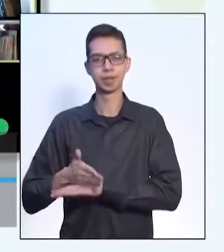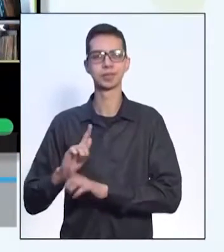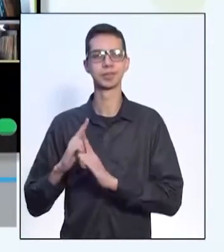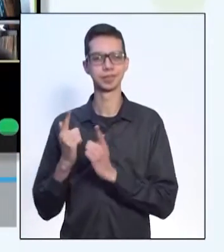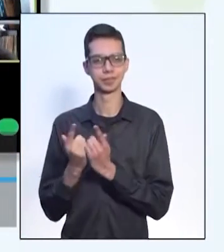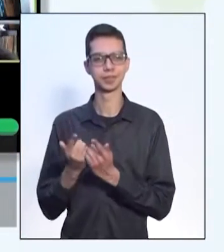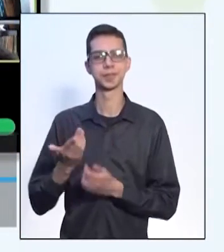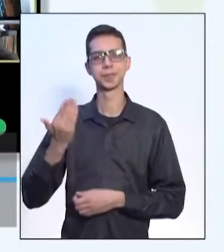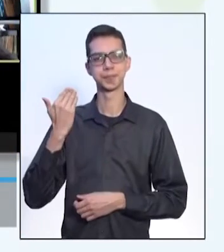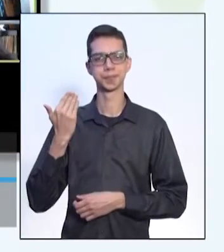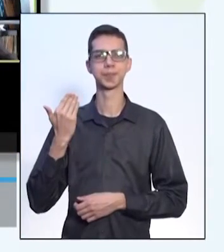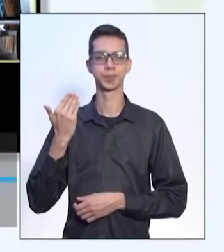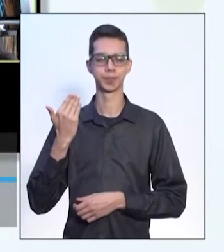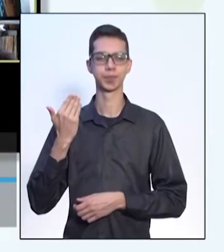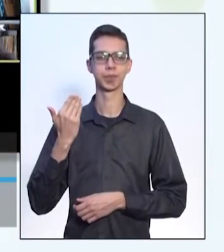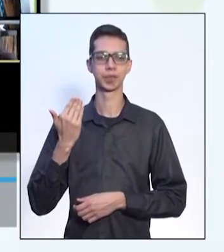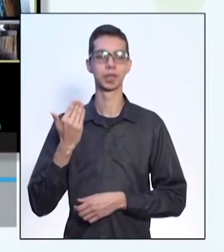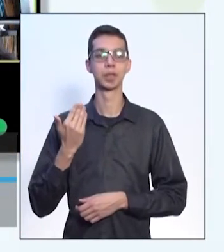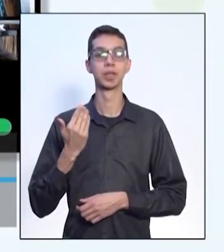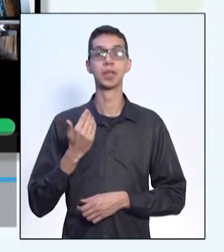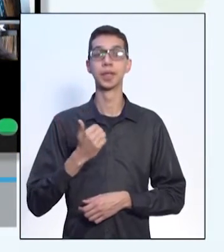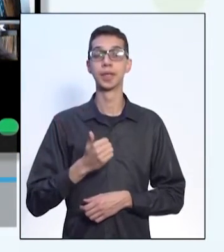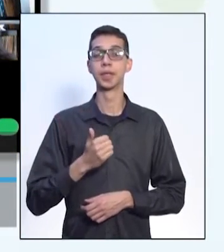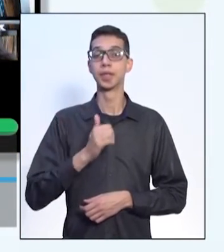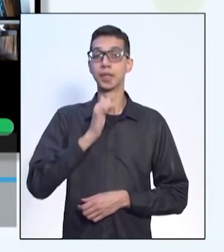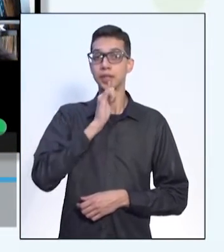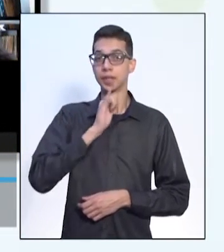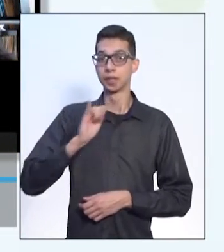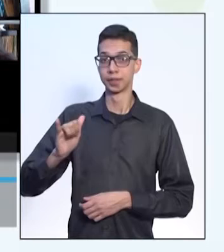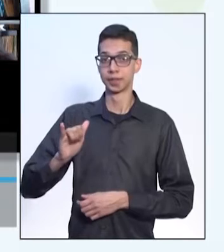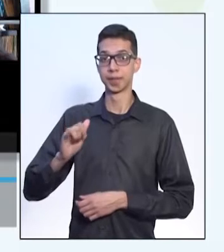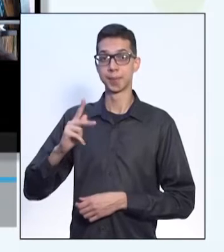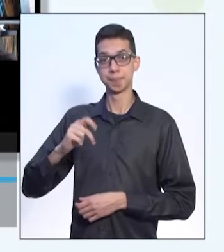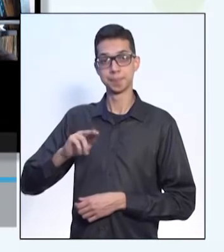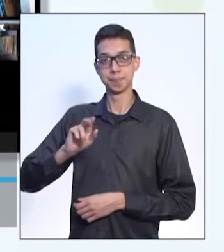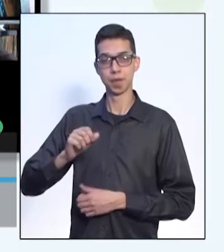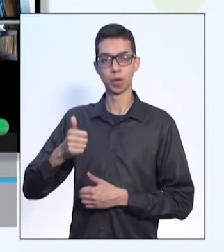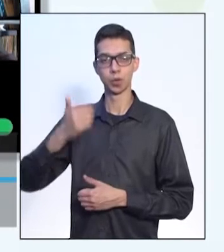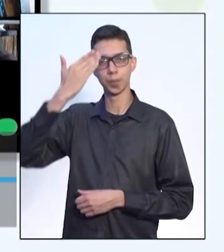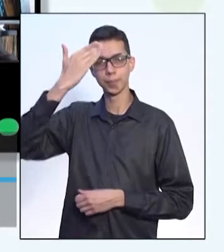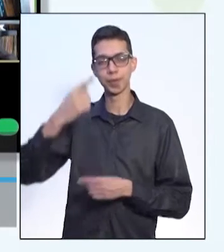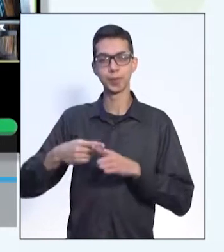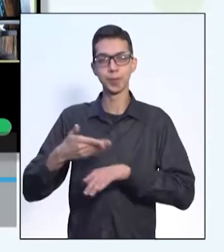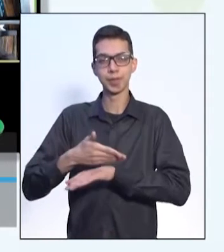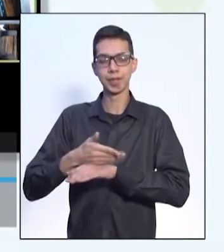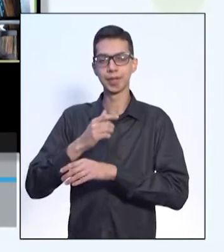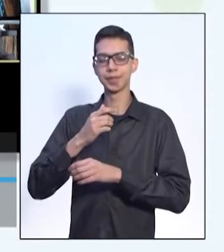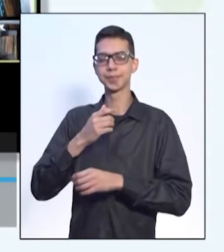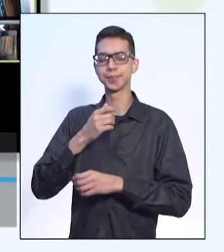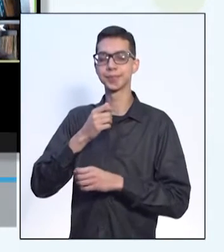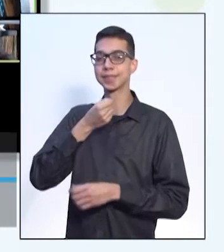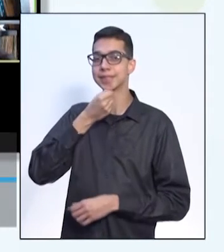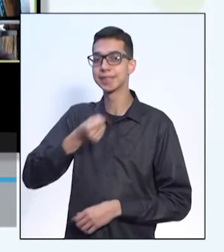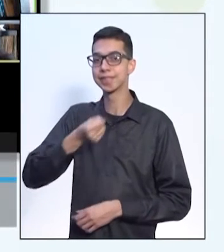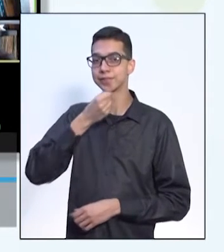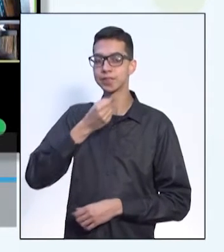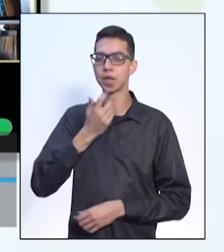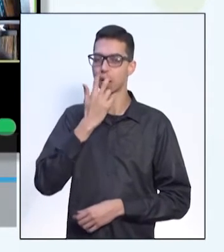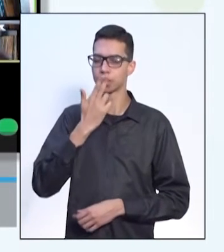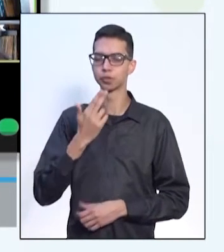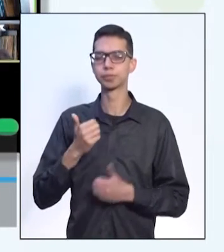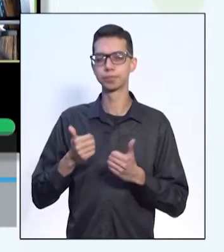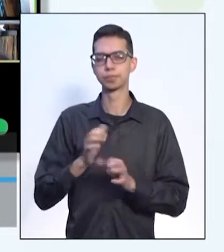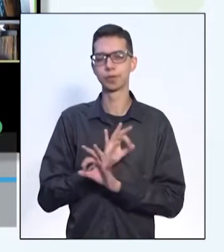muito obrigada por aceitar participar dessa entrevista. Eu acho que ela vai ser bastante inspiradora para os estudantes que estão nos assistindo. E